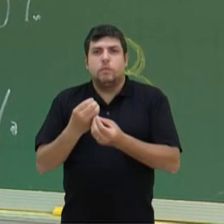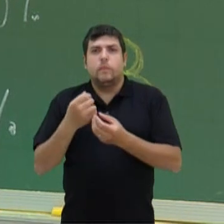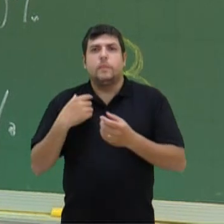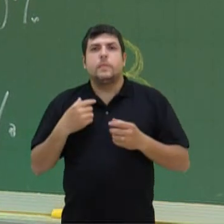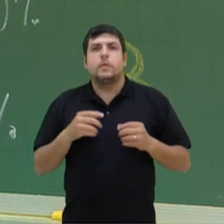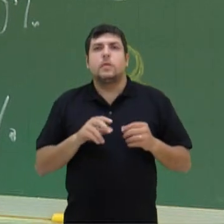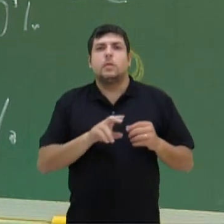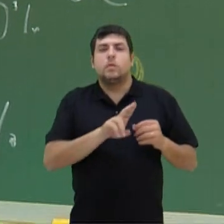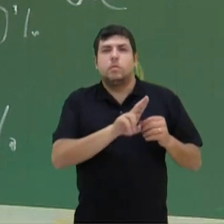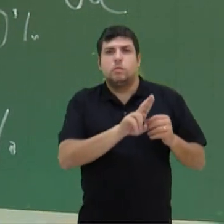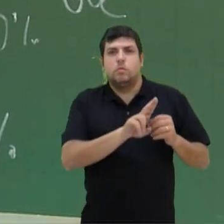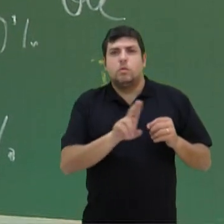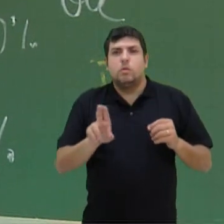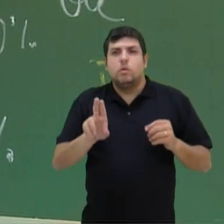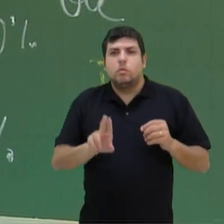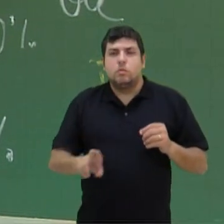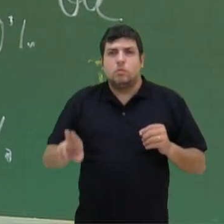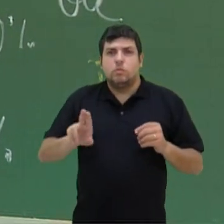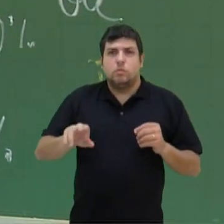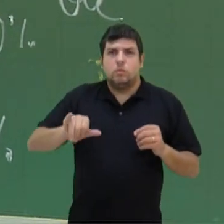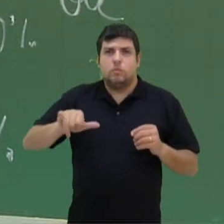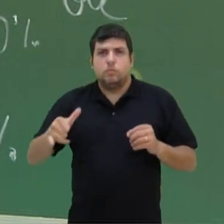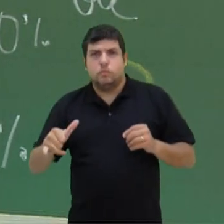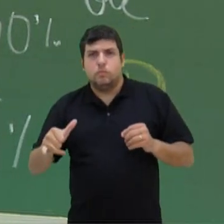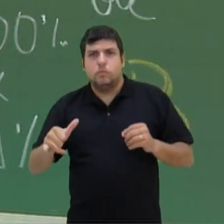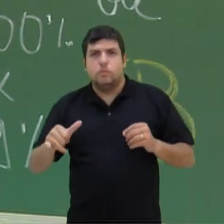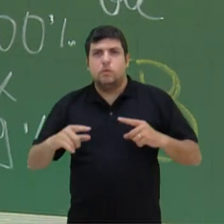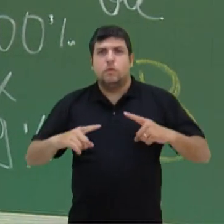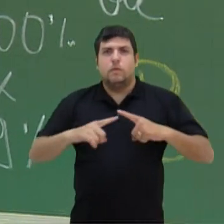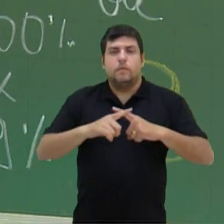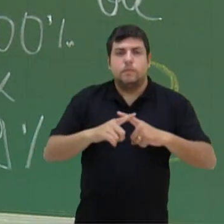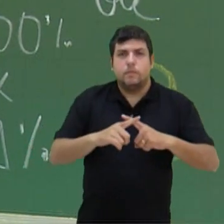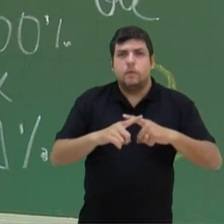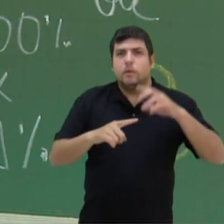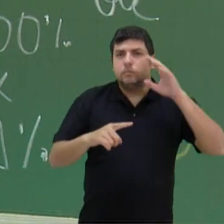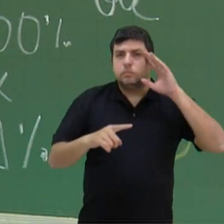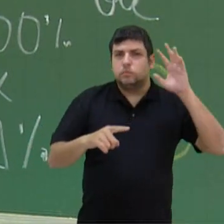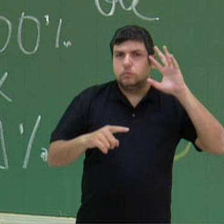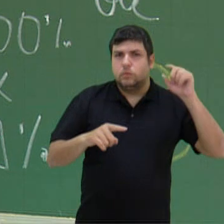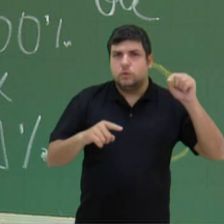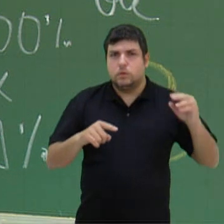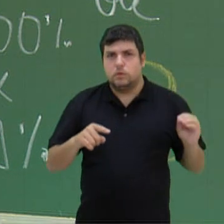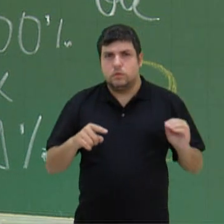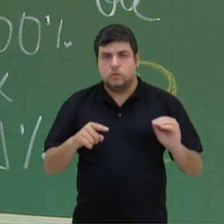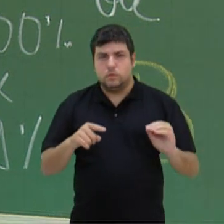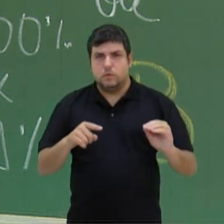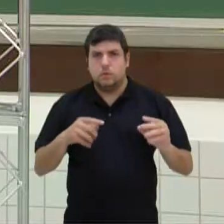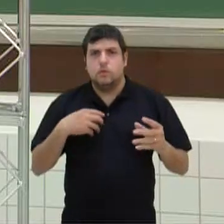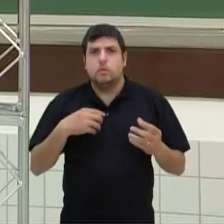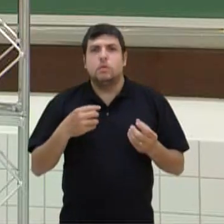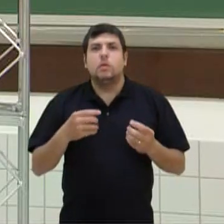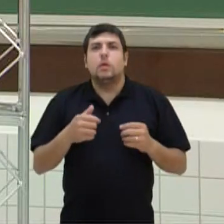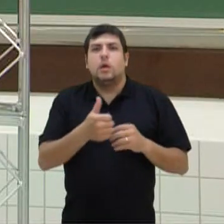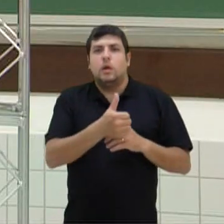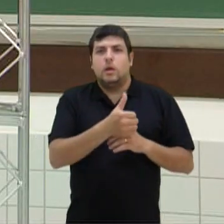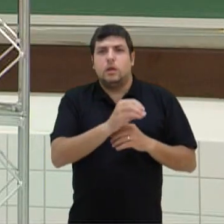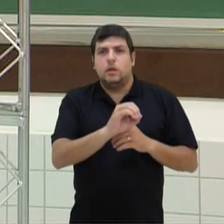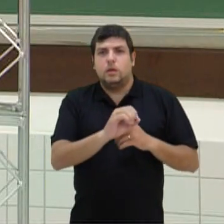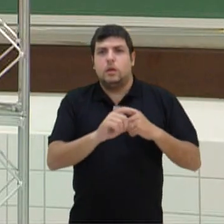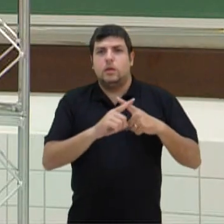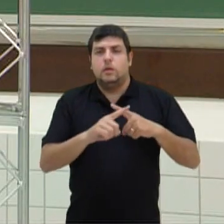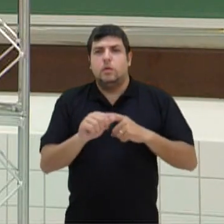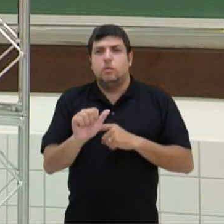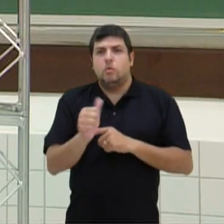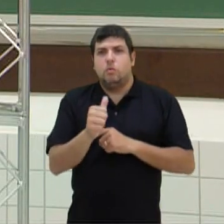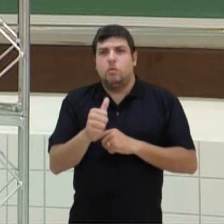obtido dividido pelo esperado, tá? Vezes 100. Faço 10 dividido por 11,2 vezes 100 e vou